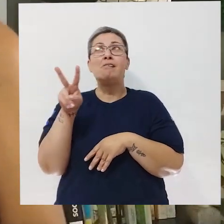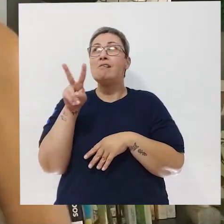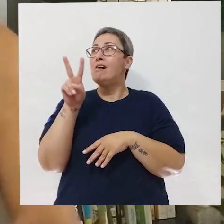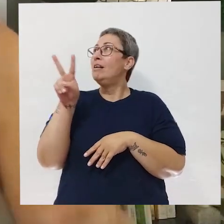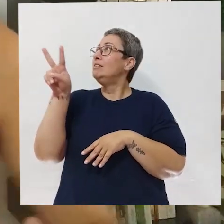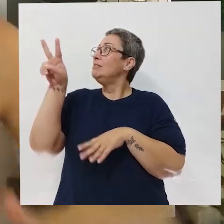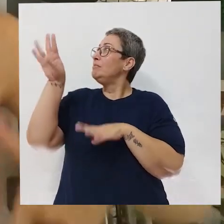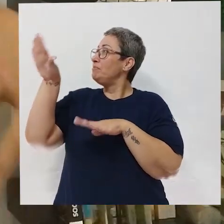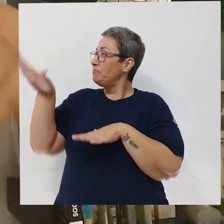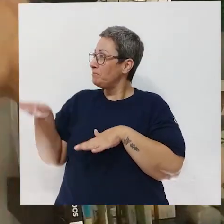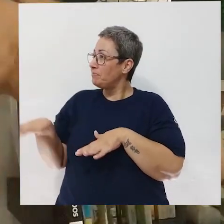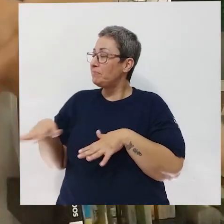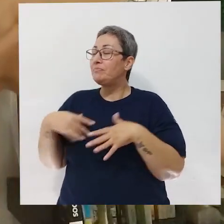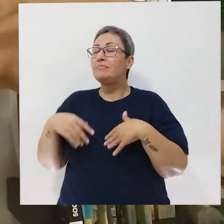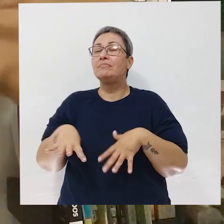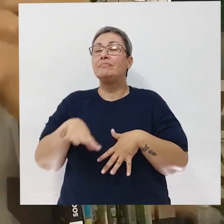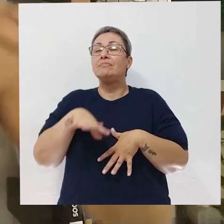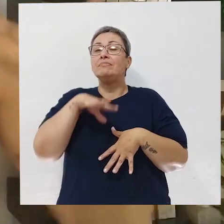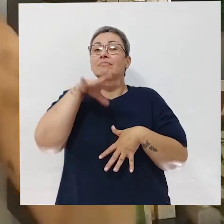fixo na parede, ó,